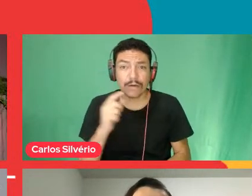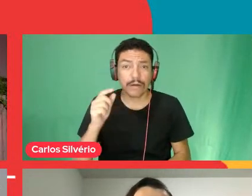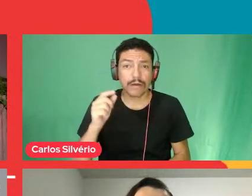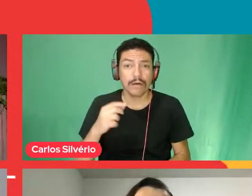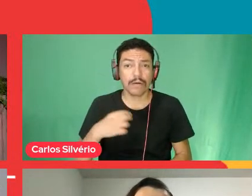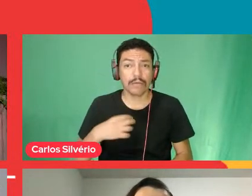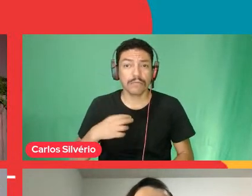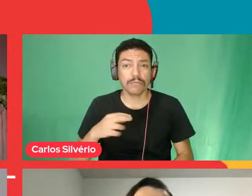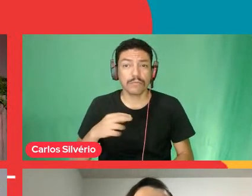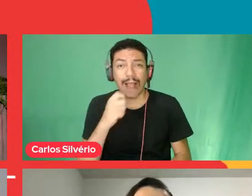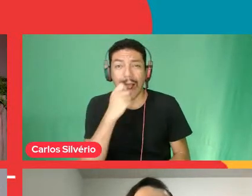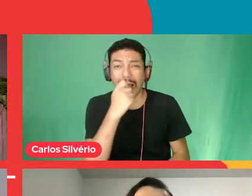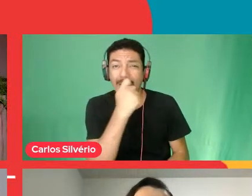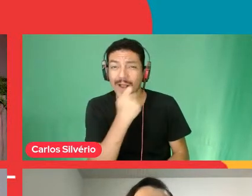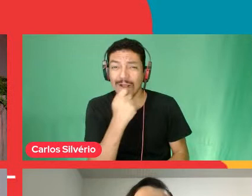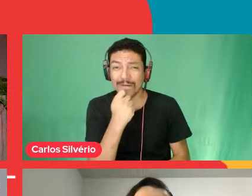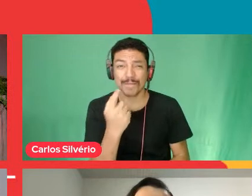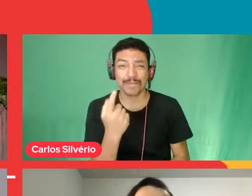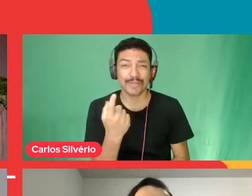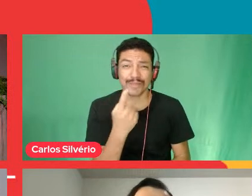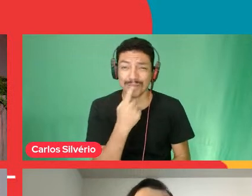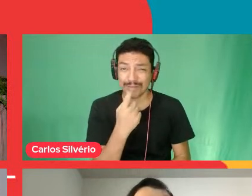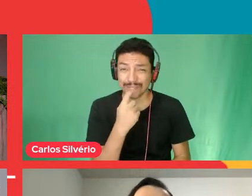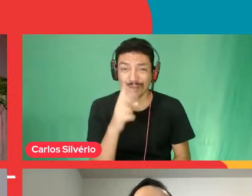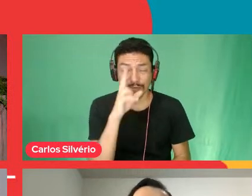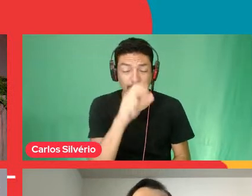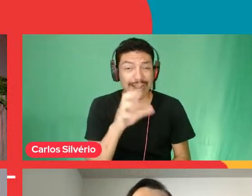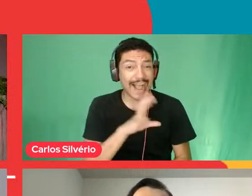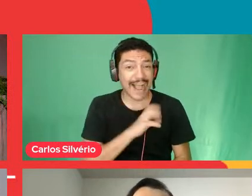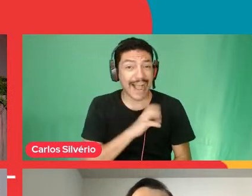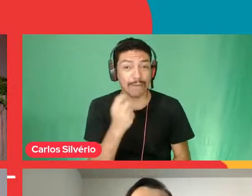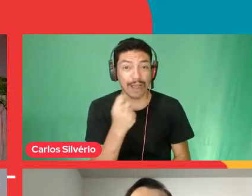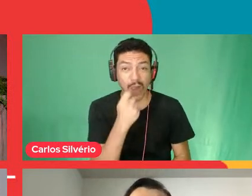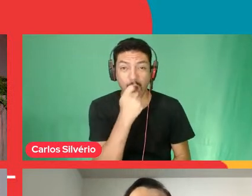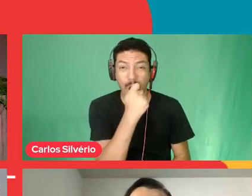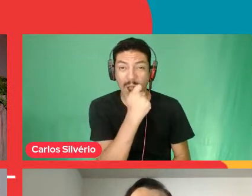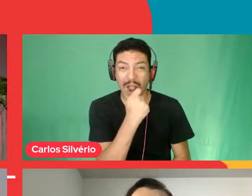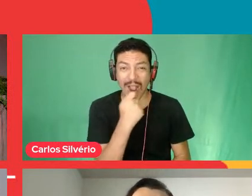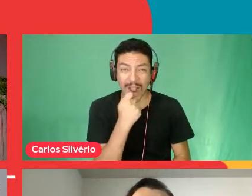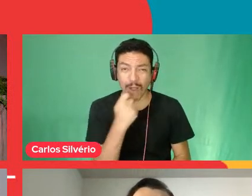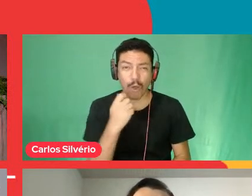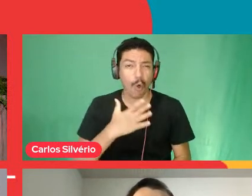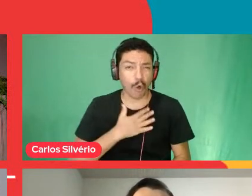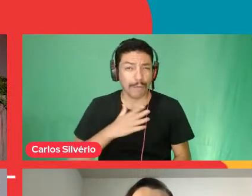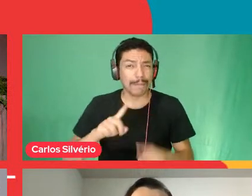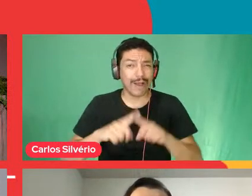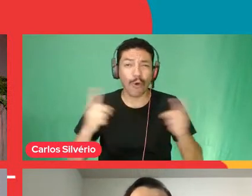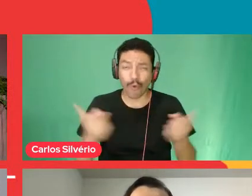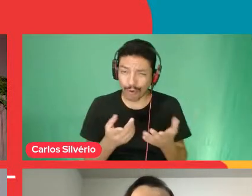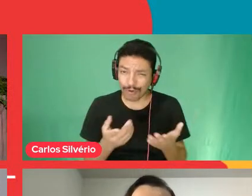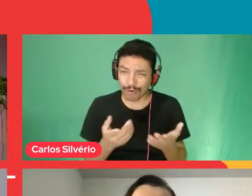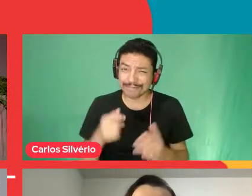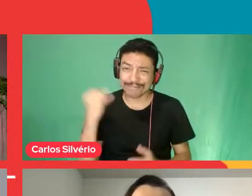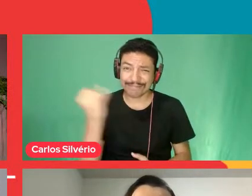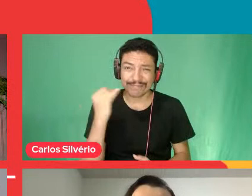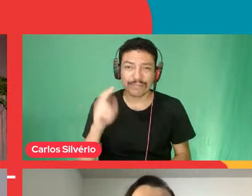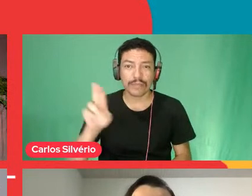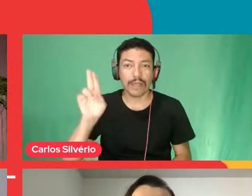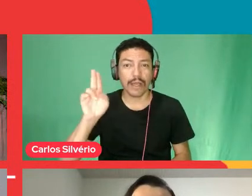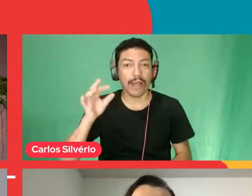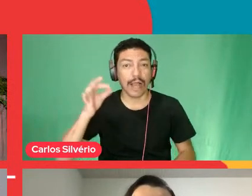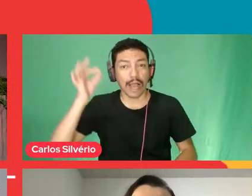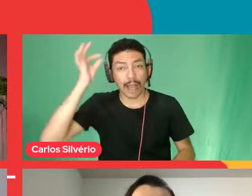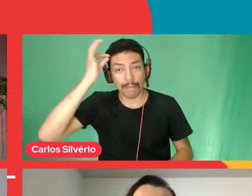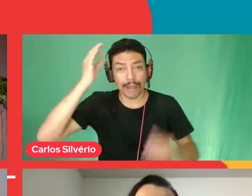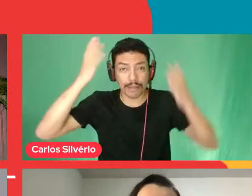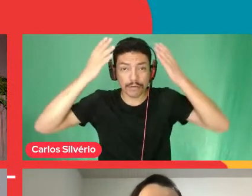batom todos os dias, mas hoje ele é um pré-requisito para mim. Os meus cabelos, eles são médios, com a raiz escura, o restante